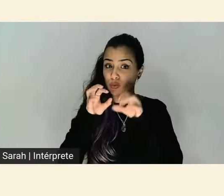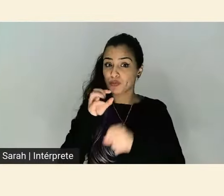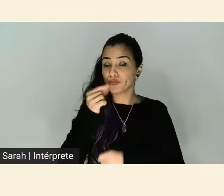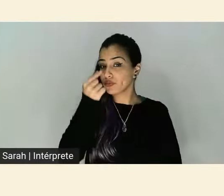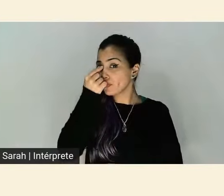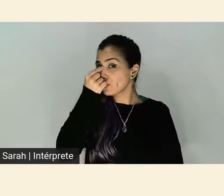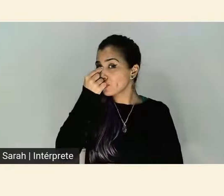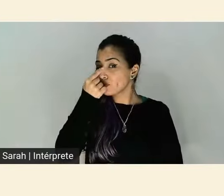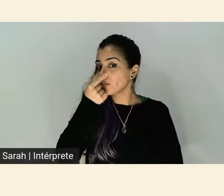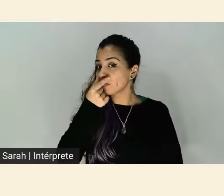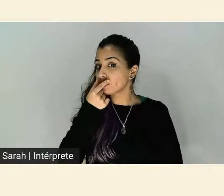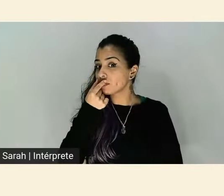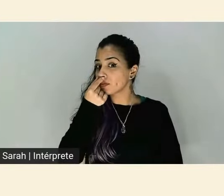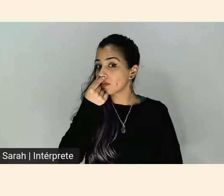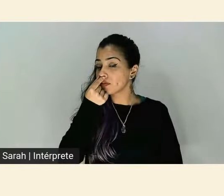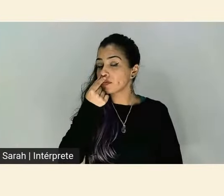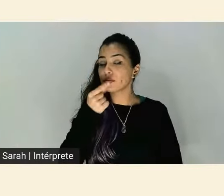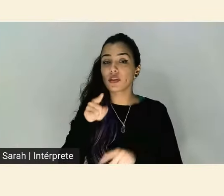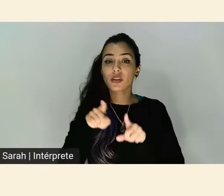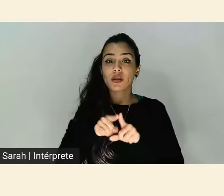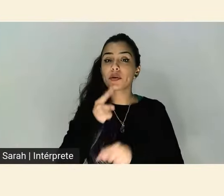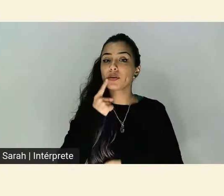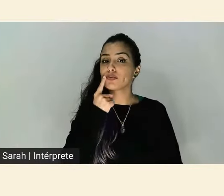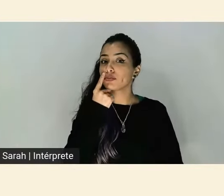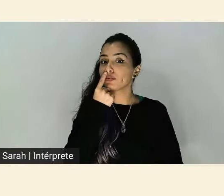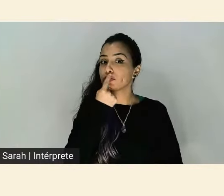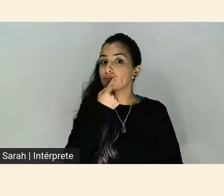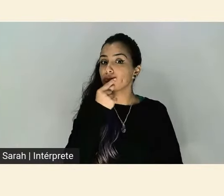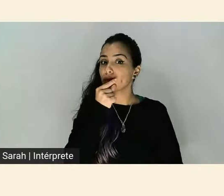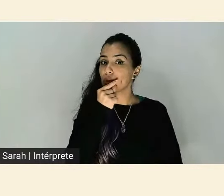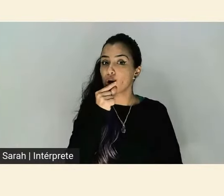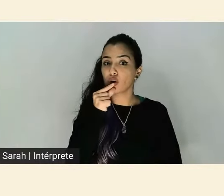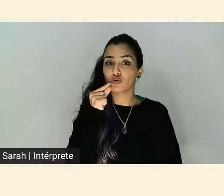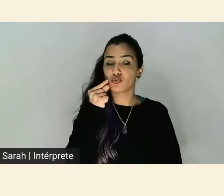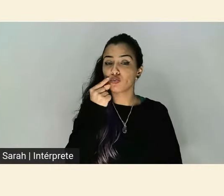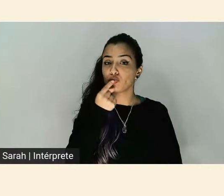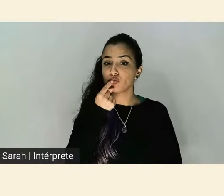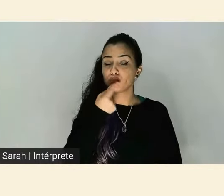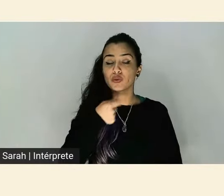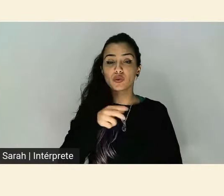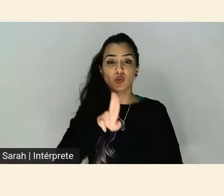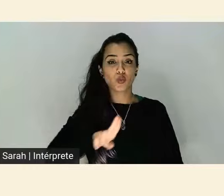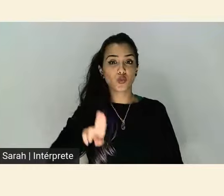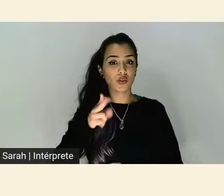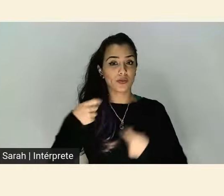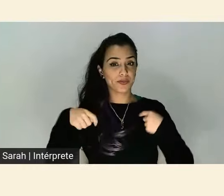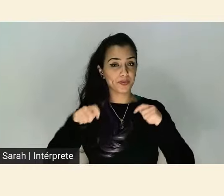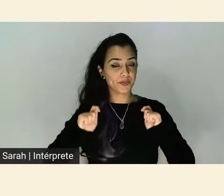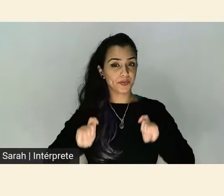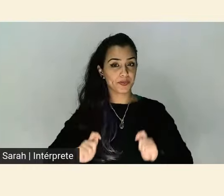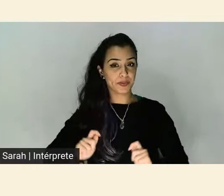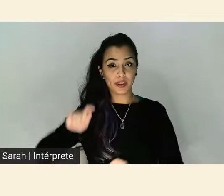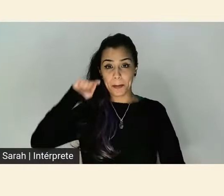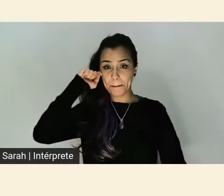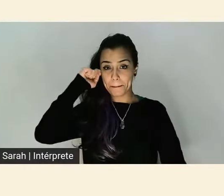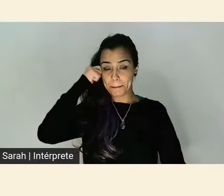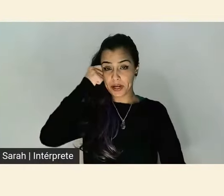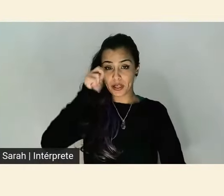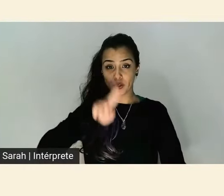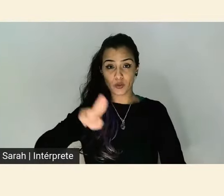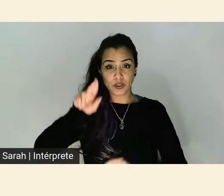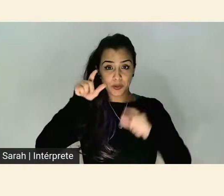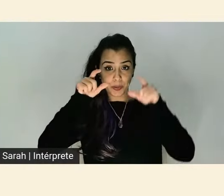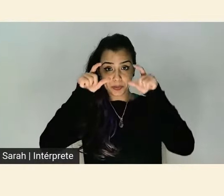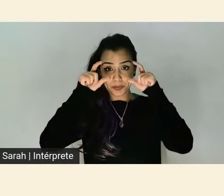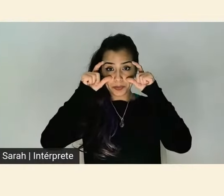larga, lábios grossos. Estou hoje aqui com uma blusa preta, com óculos de